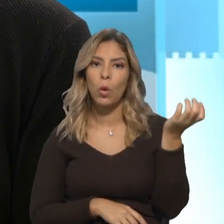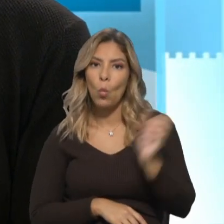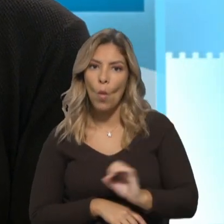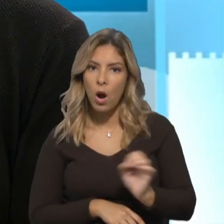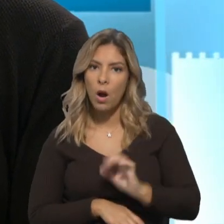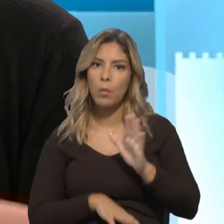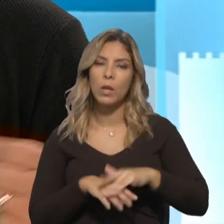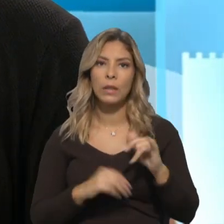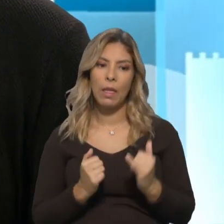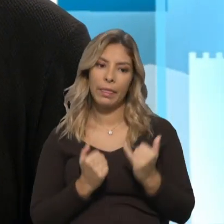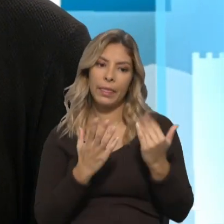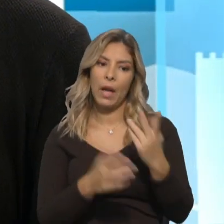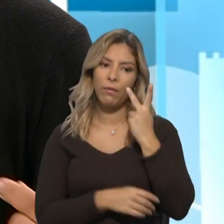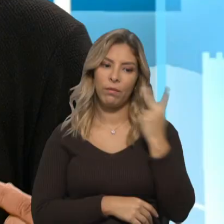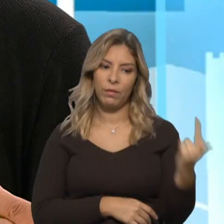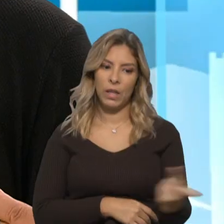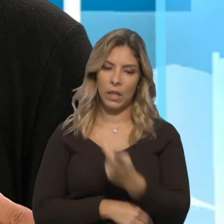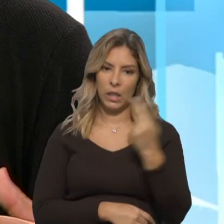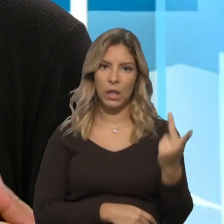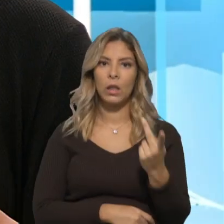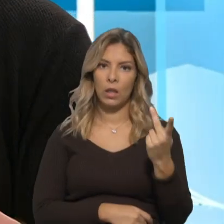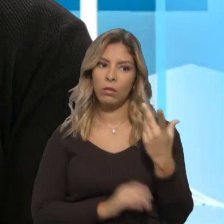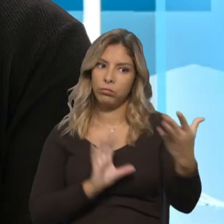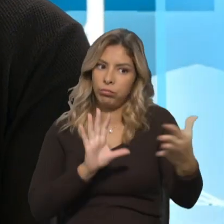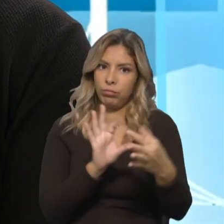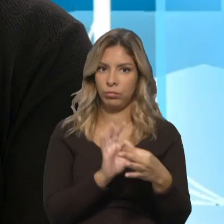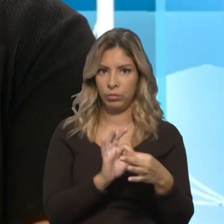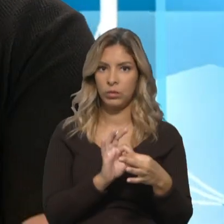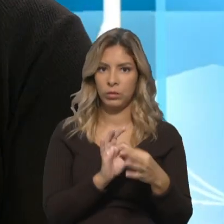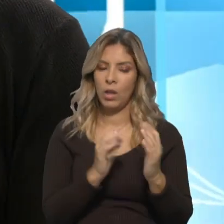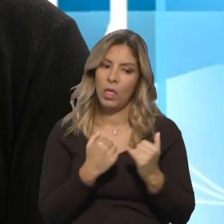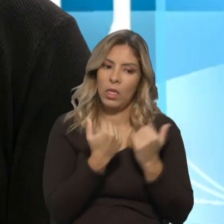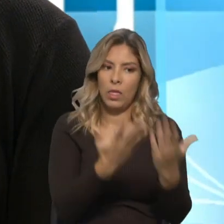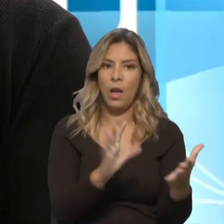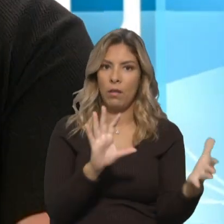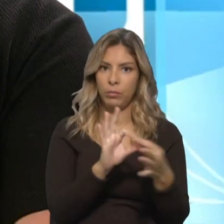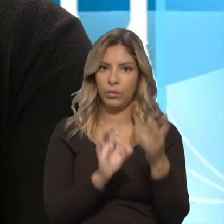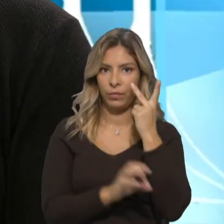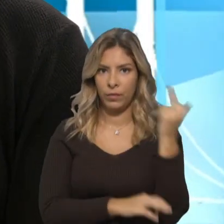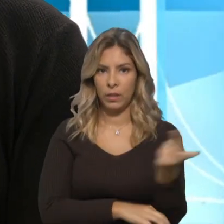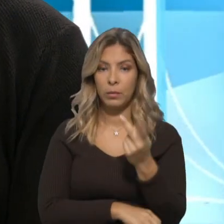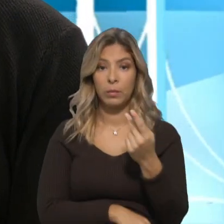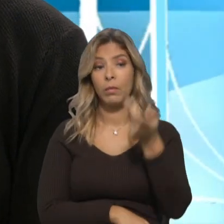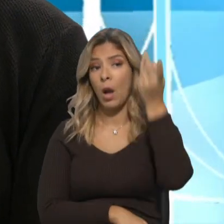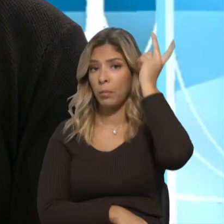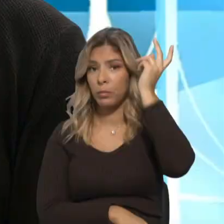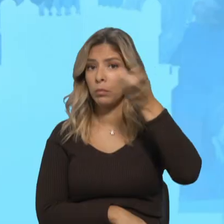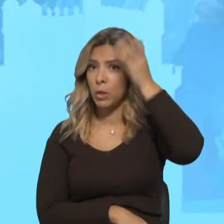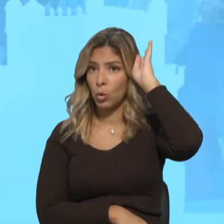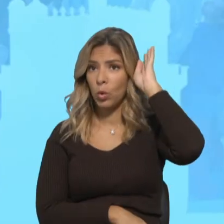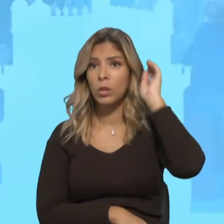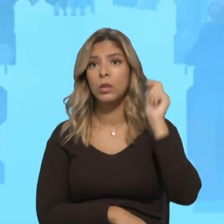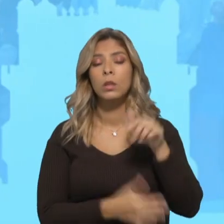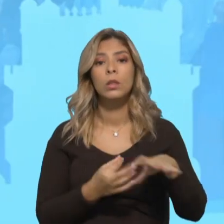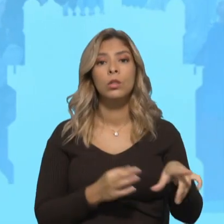dar a vida, não só ser vida para eles, mas eventualmente, se for o caso, dar a vida. Como você referiu, a Amazónia, nós estamos na Amazónia há mais de 50